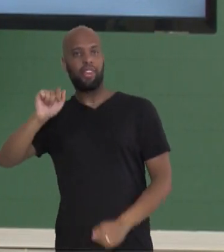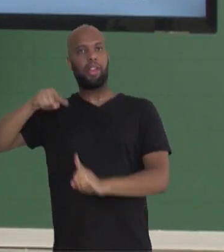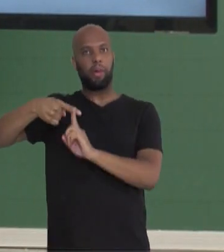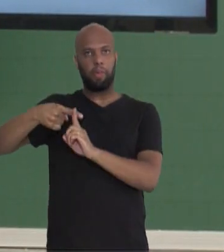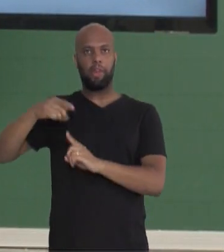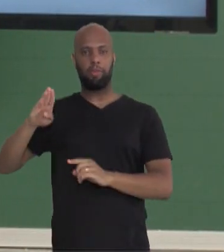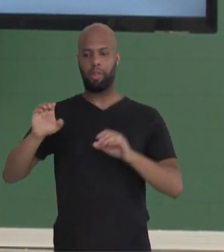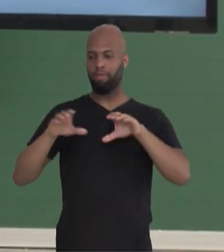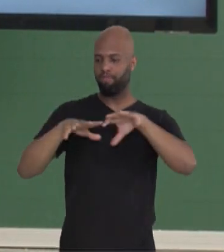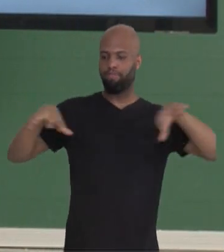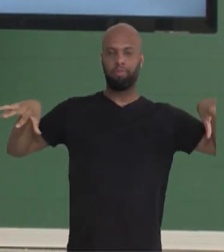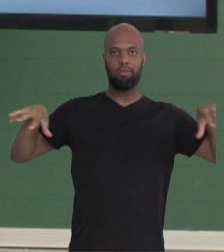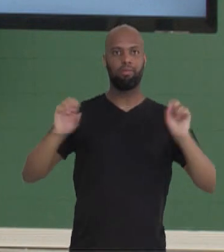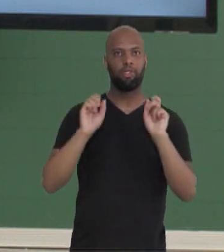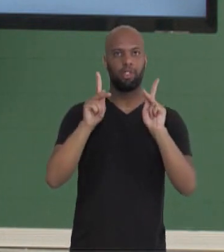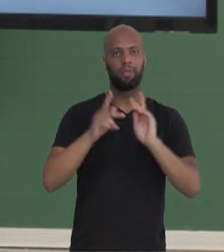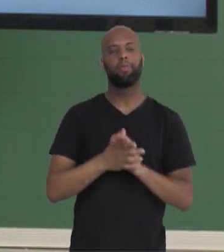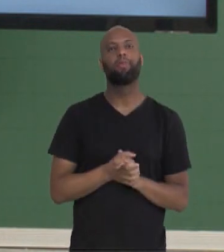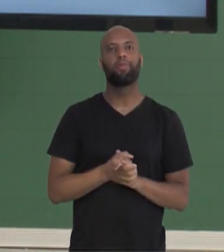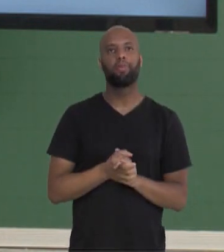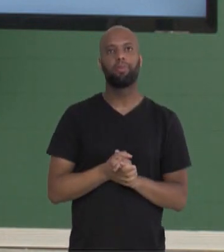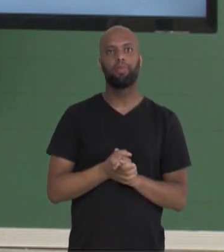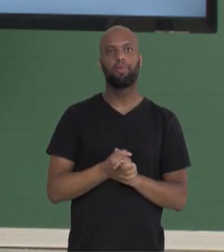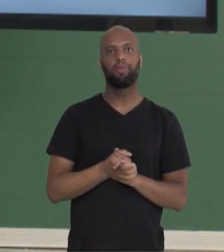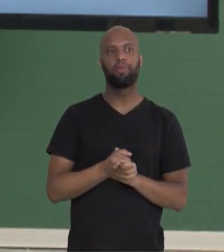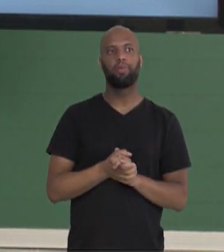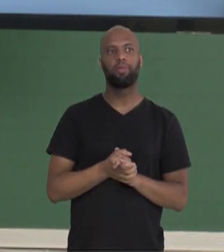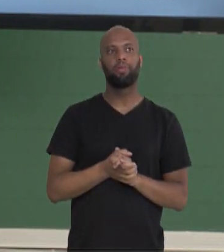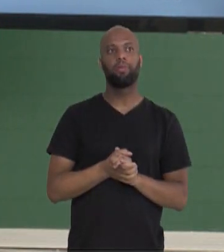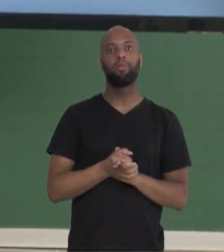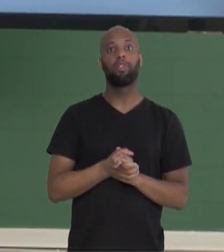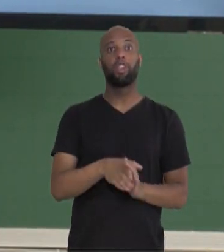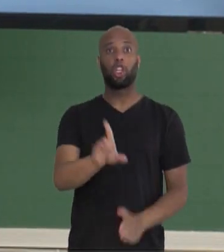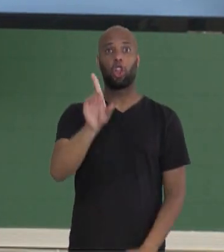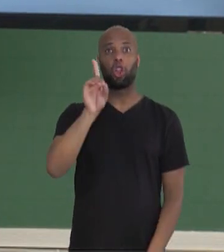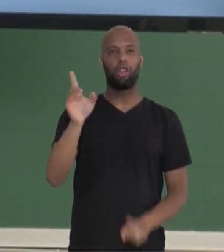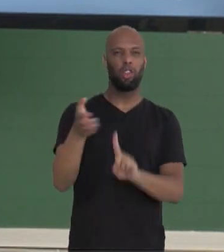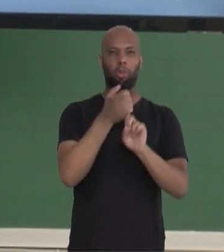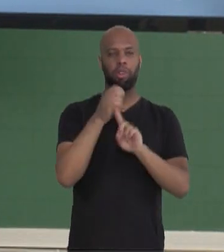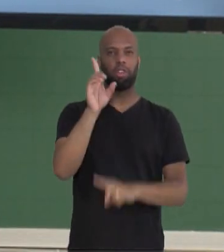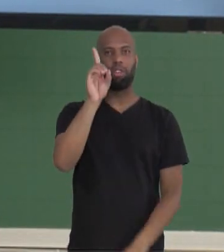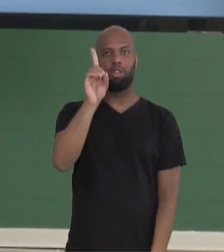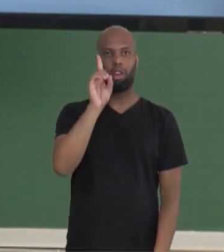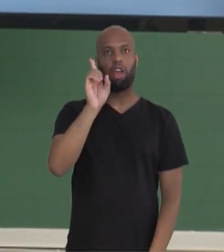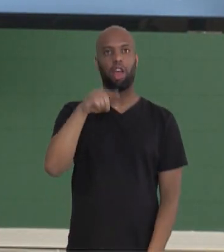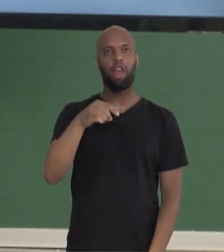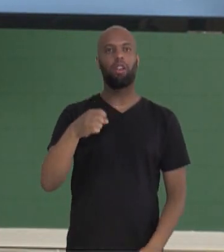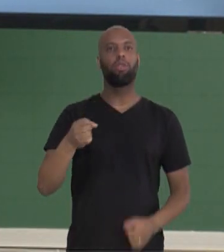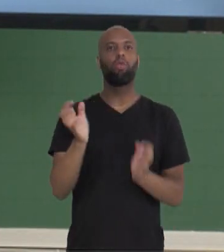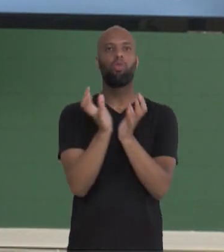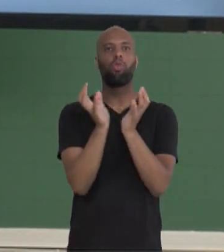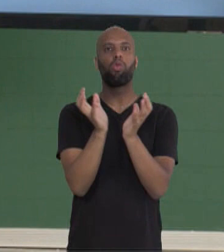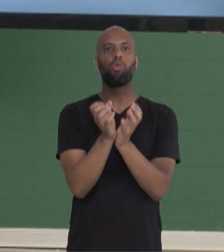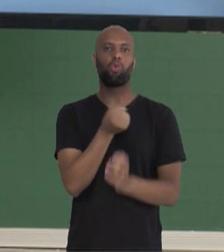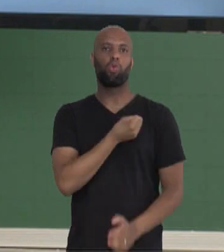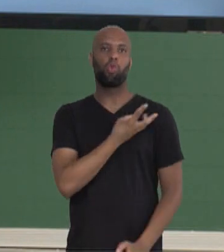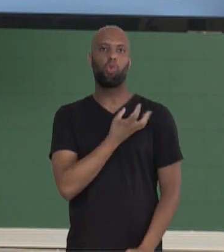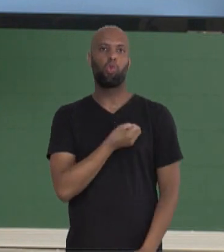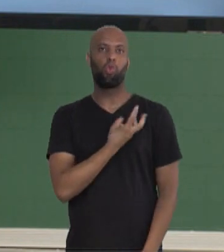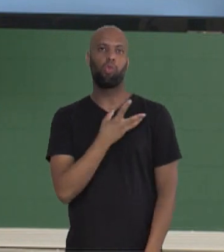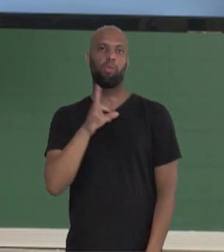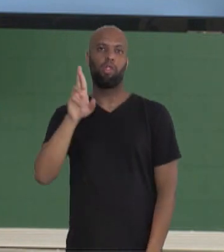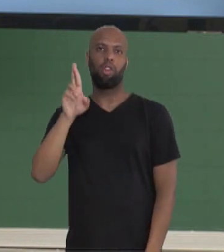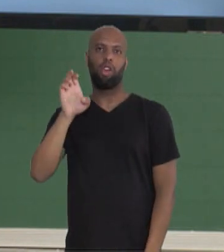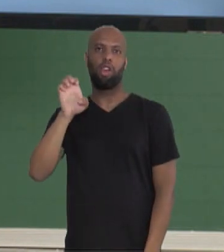mais B, perfeito? E o domínio vai ser o conjunto dos números reais, tá? Então vamos ver